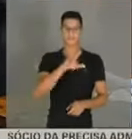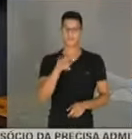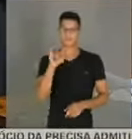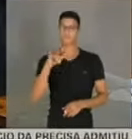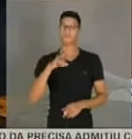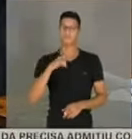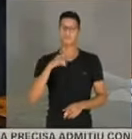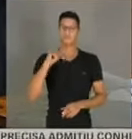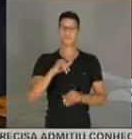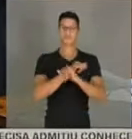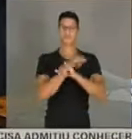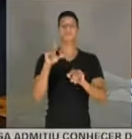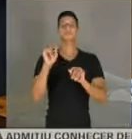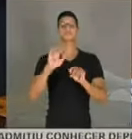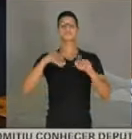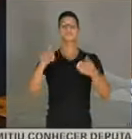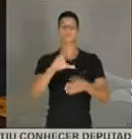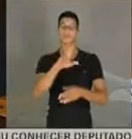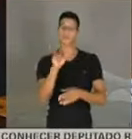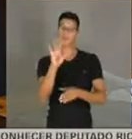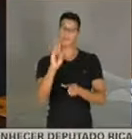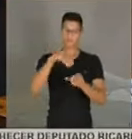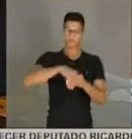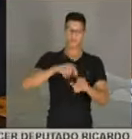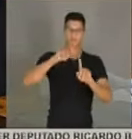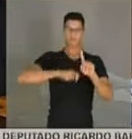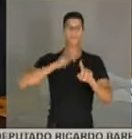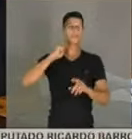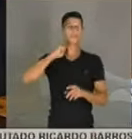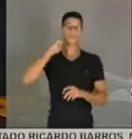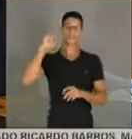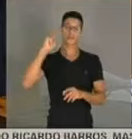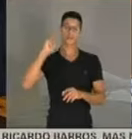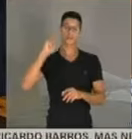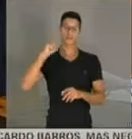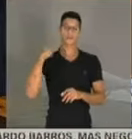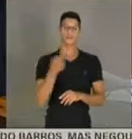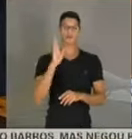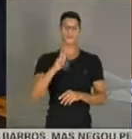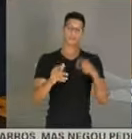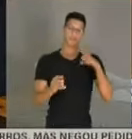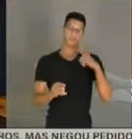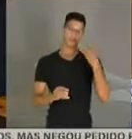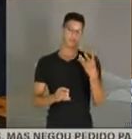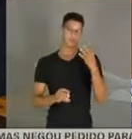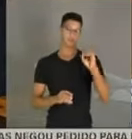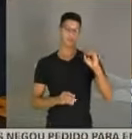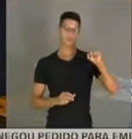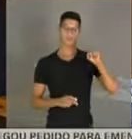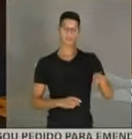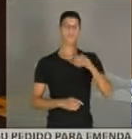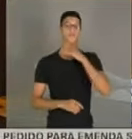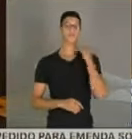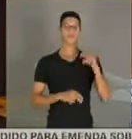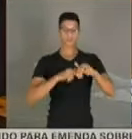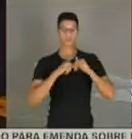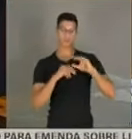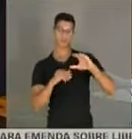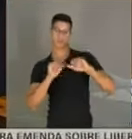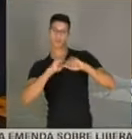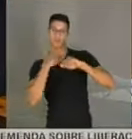teve, dizer que quando a CPI foi instalada em abril, onde nós já tínhamos tido quase 400 mil mortes por Covid